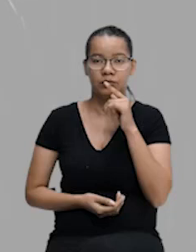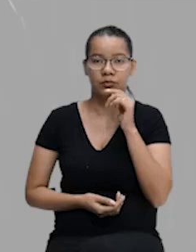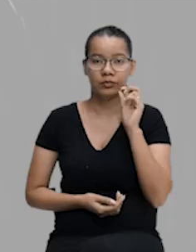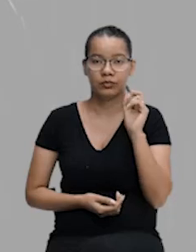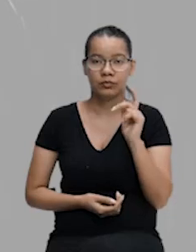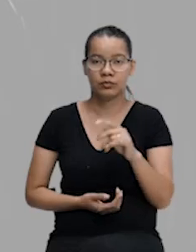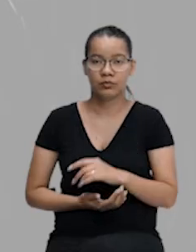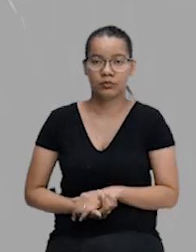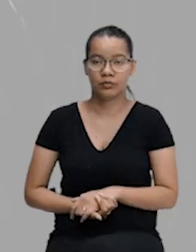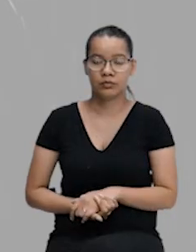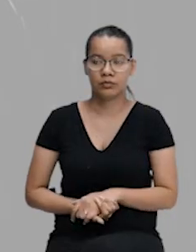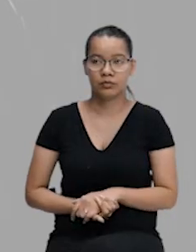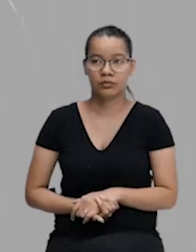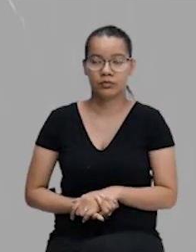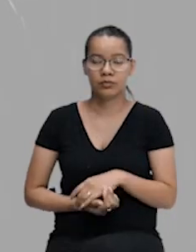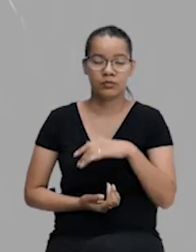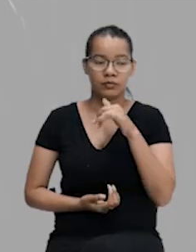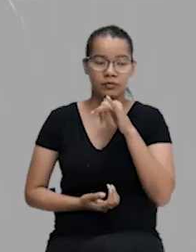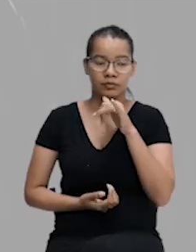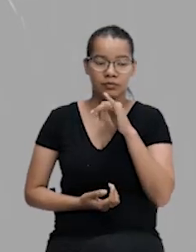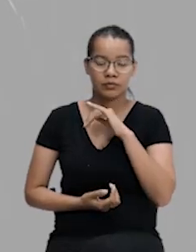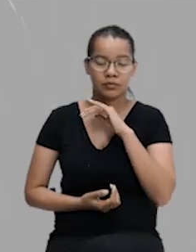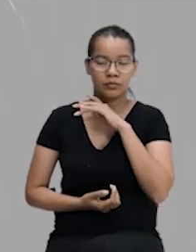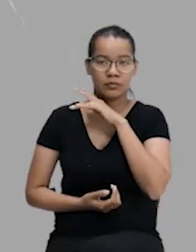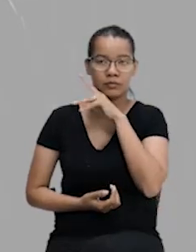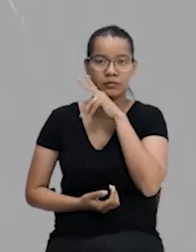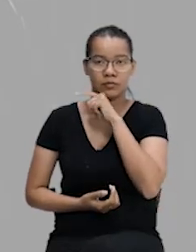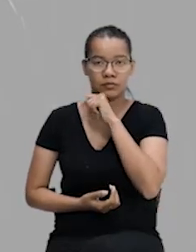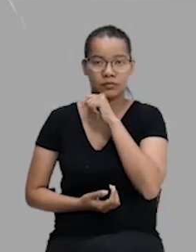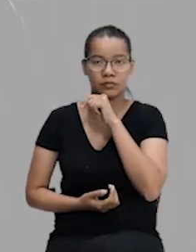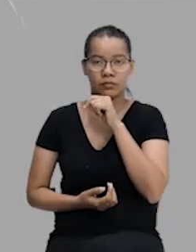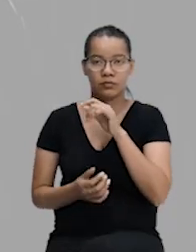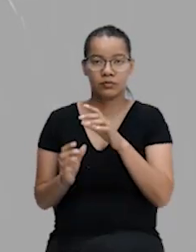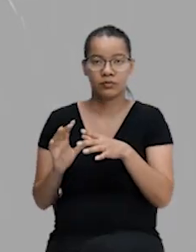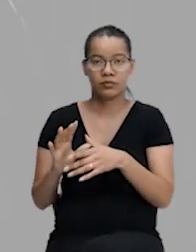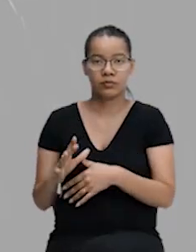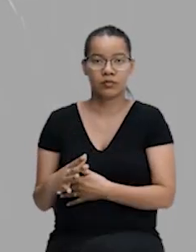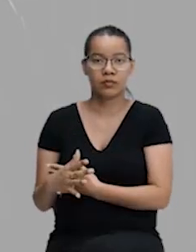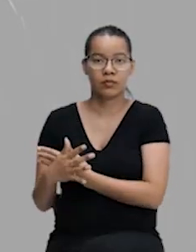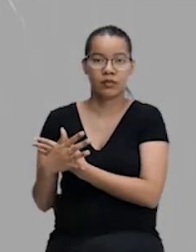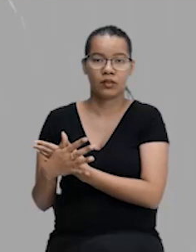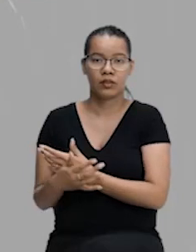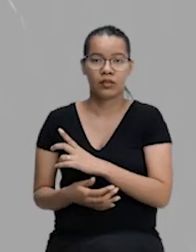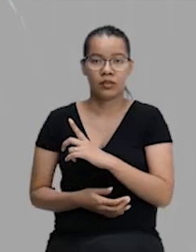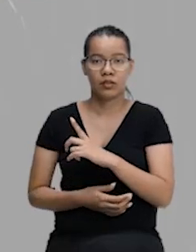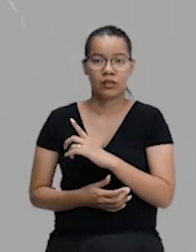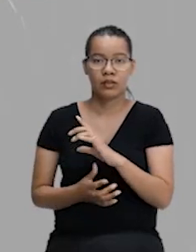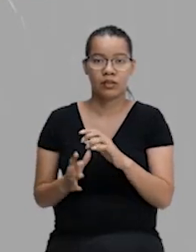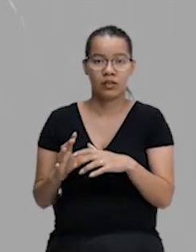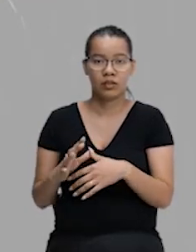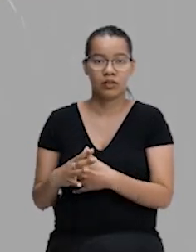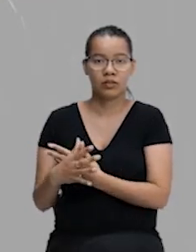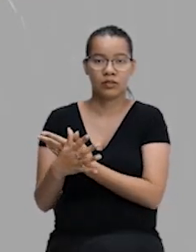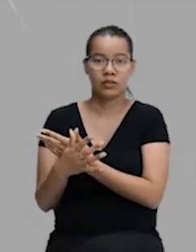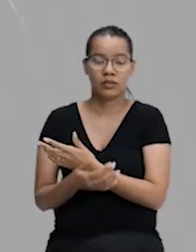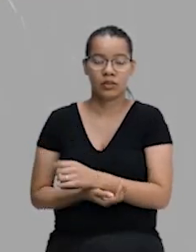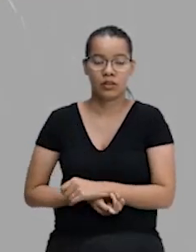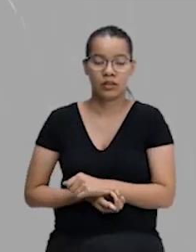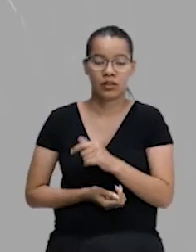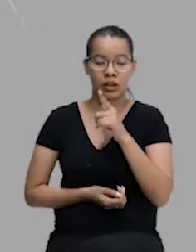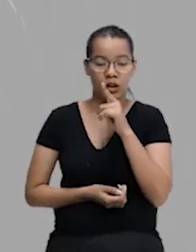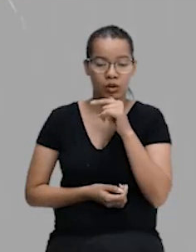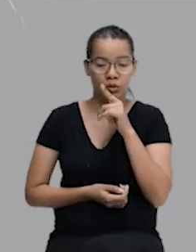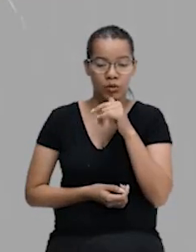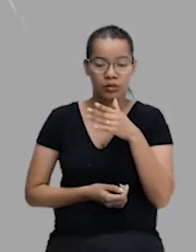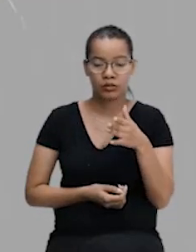bom? E no caso de animais, por exemplo, aves, muitas aves, existem aves aquáticas.